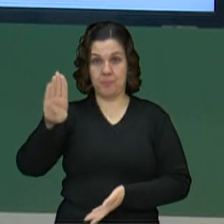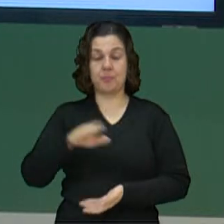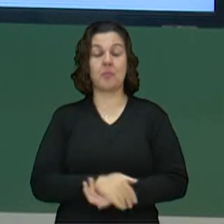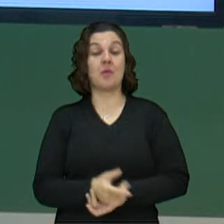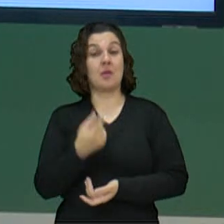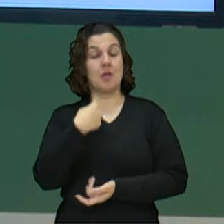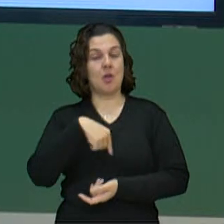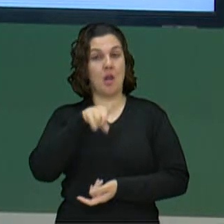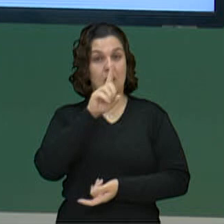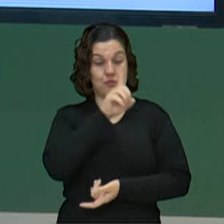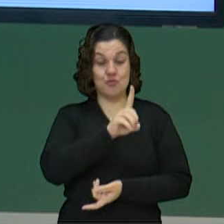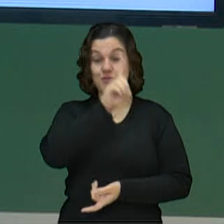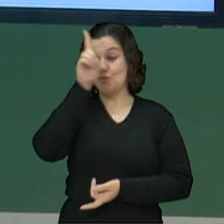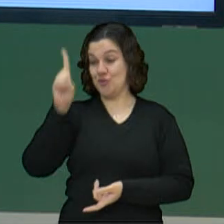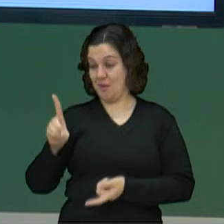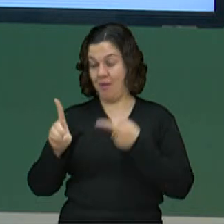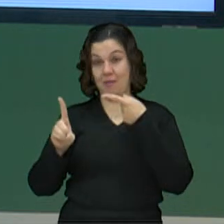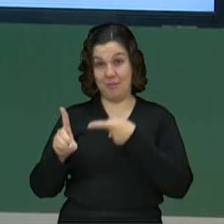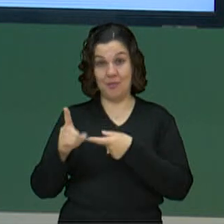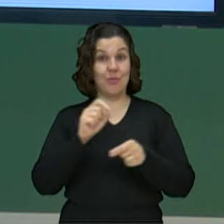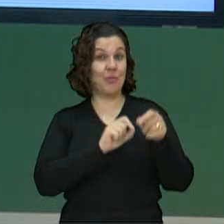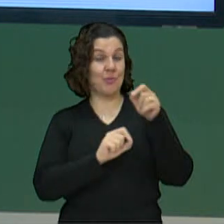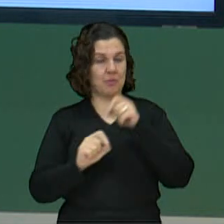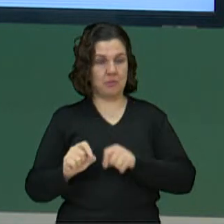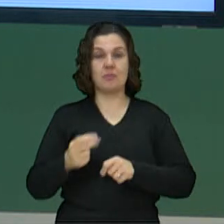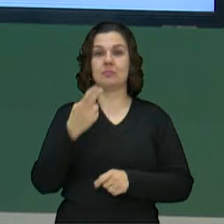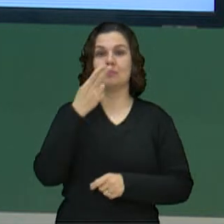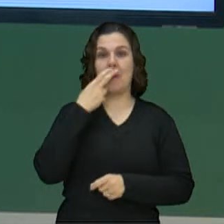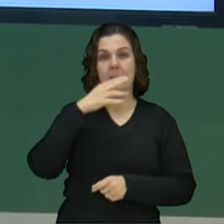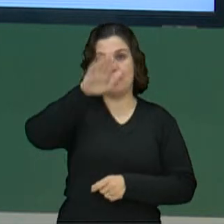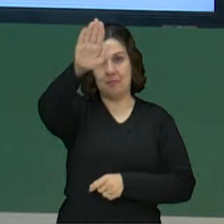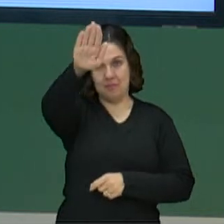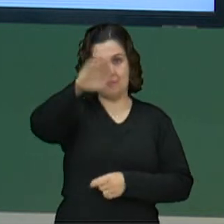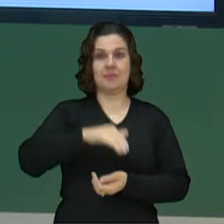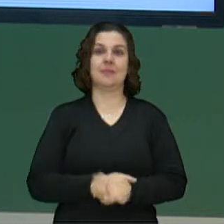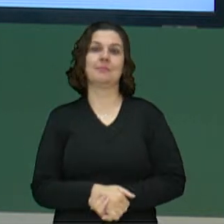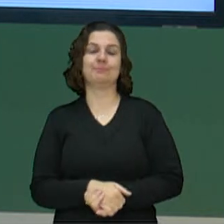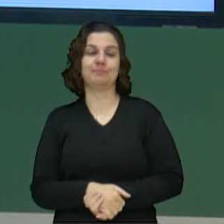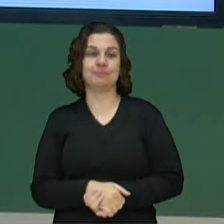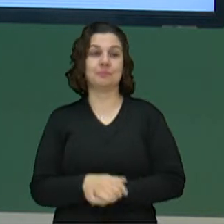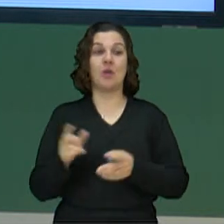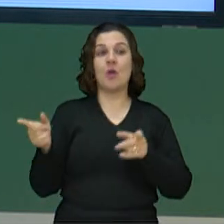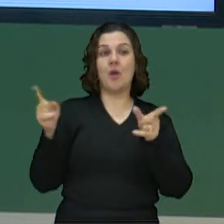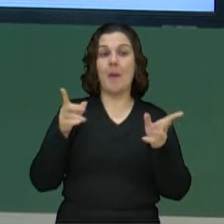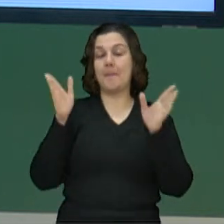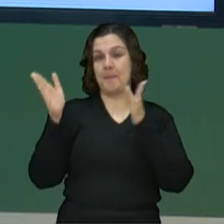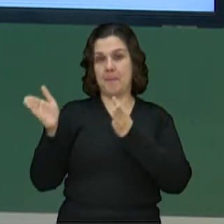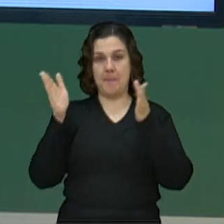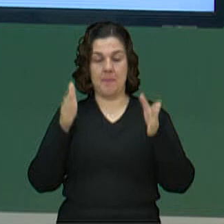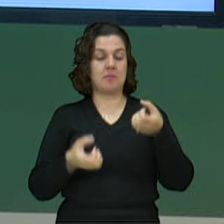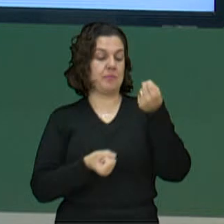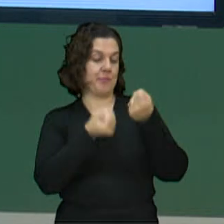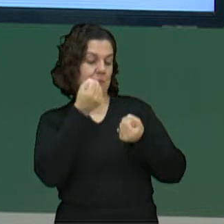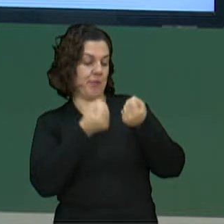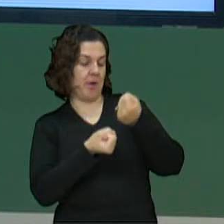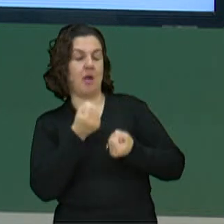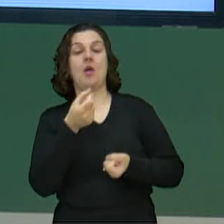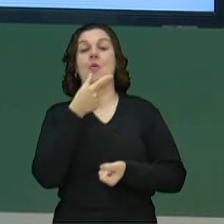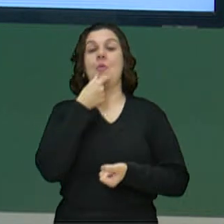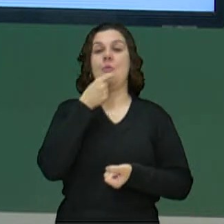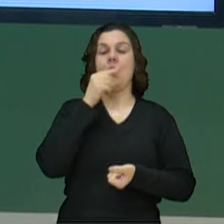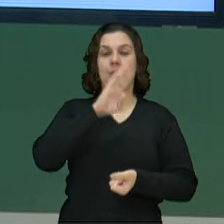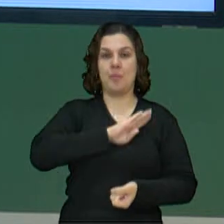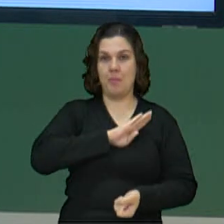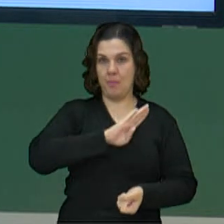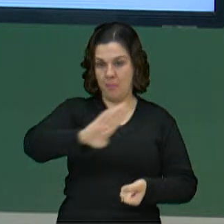e do lado direito da sua imagem, Adolf Hitler. Aqui a mesma disposição no automóvel. Do lado esquerdo